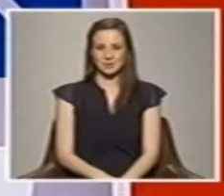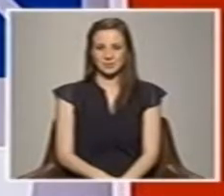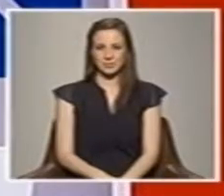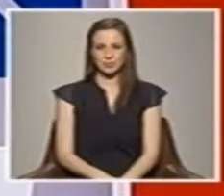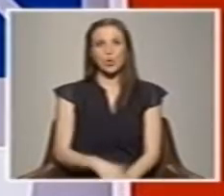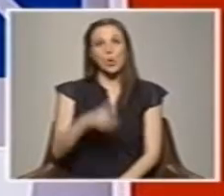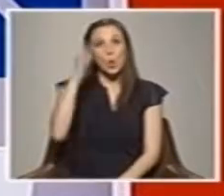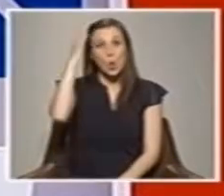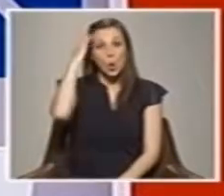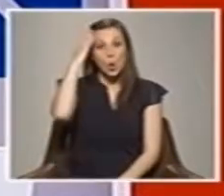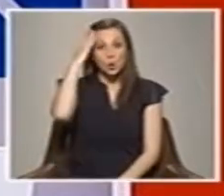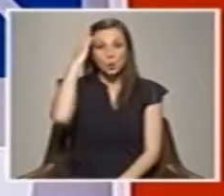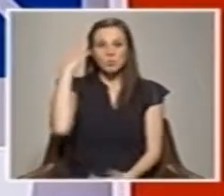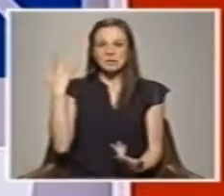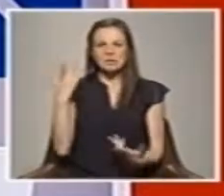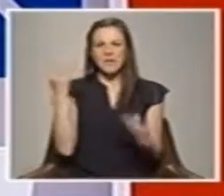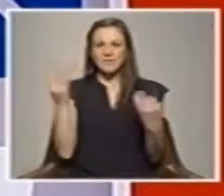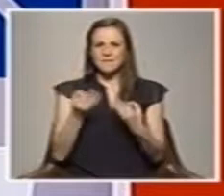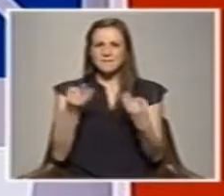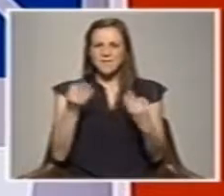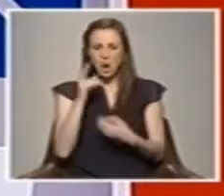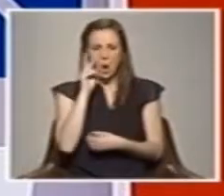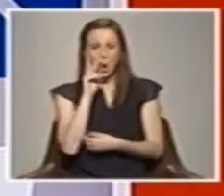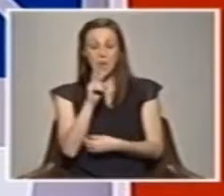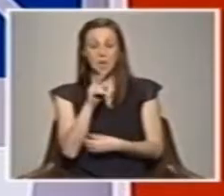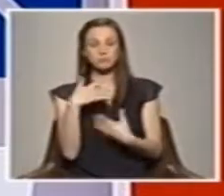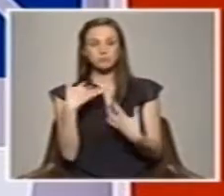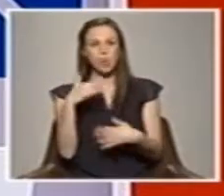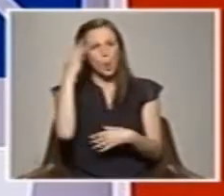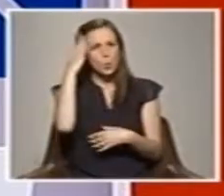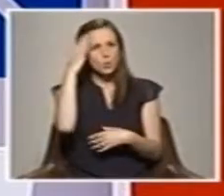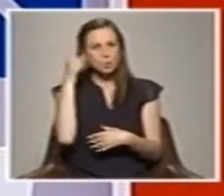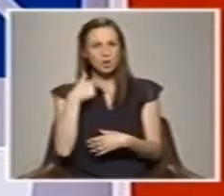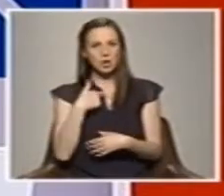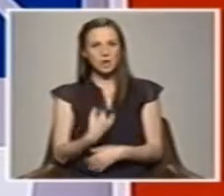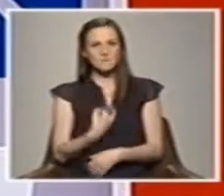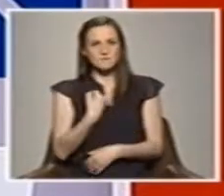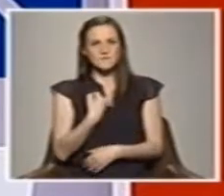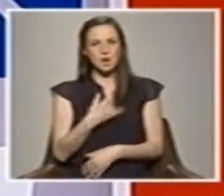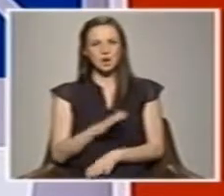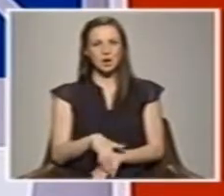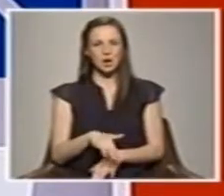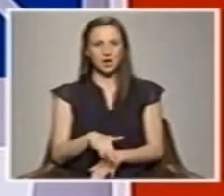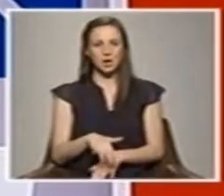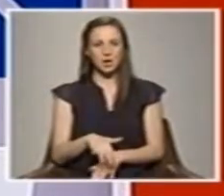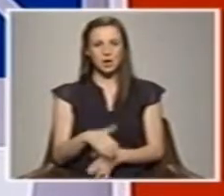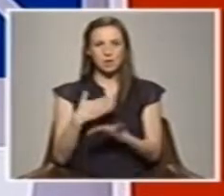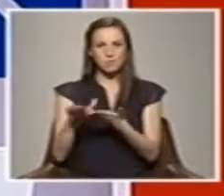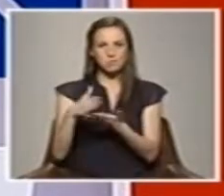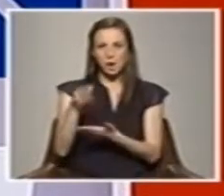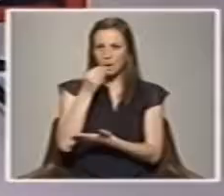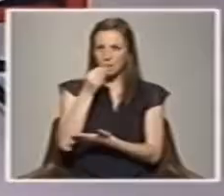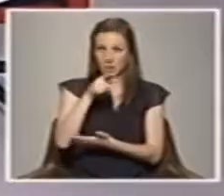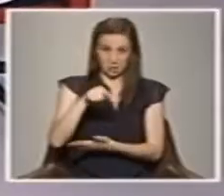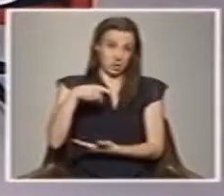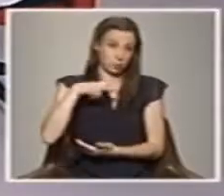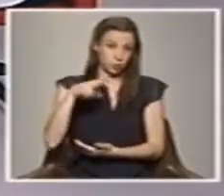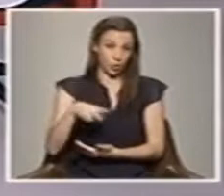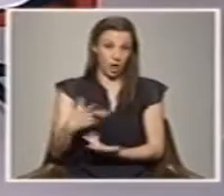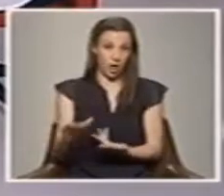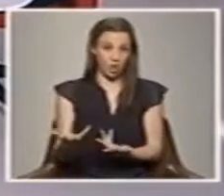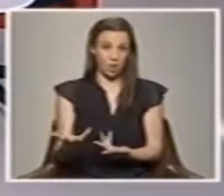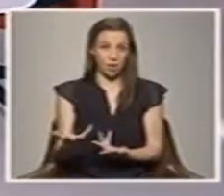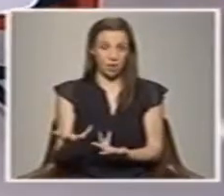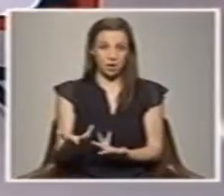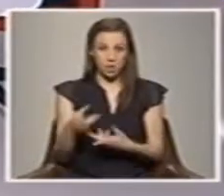Os números são realmente, quando olhamos para eles de uma forma global, um pouco assustadores, estes do desperdício alimentar, quer em Portugal, aquilo que consegue